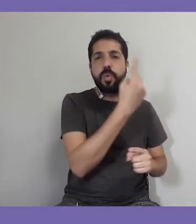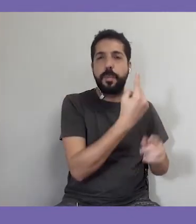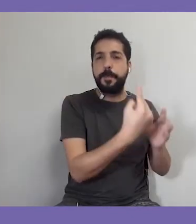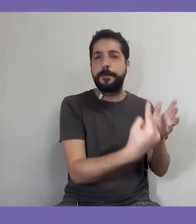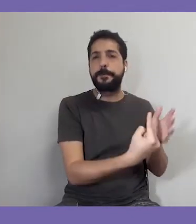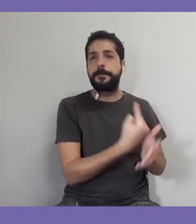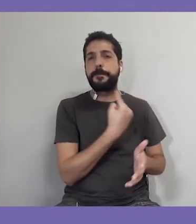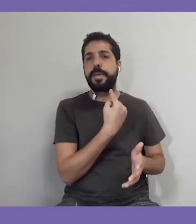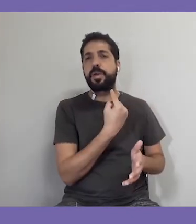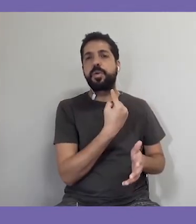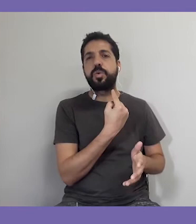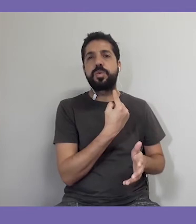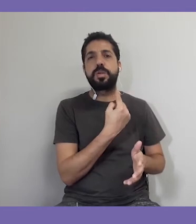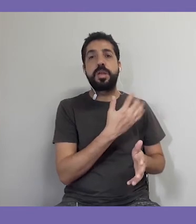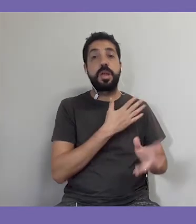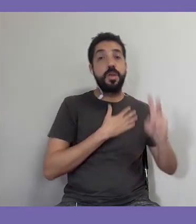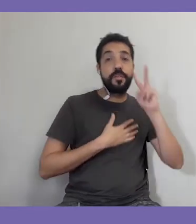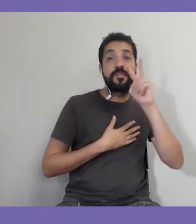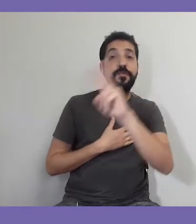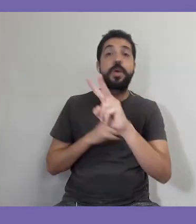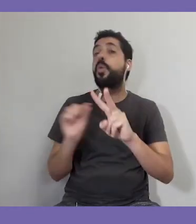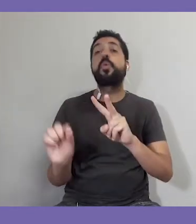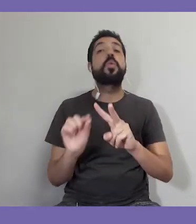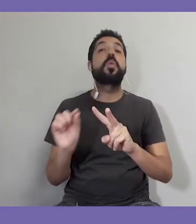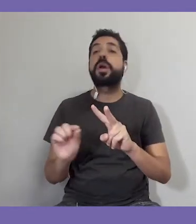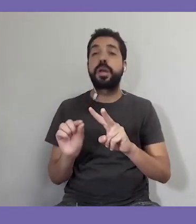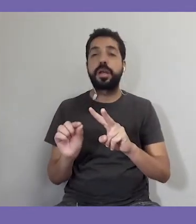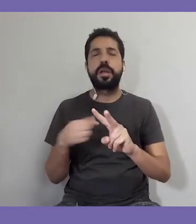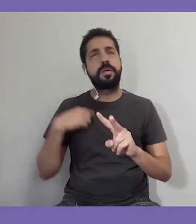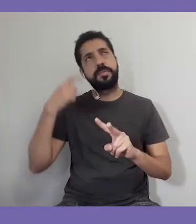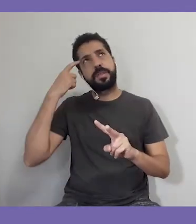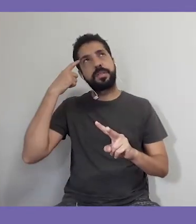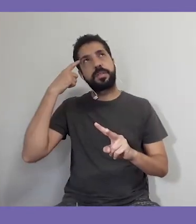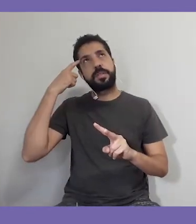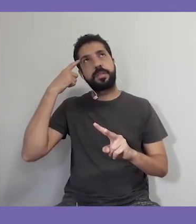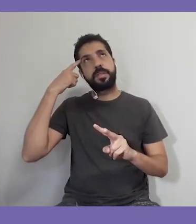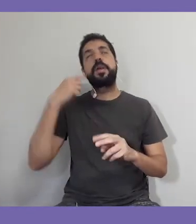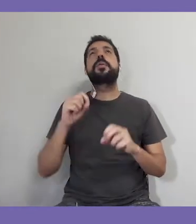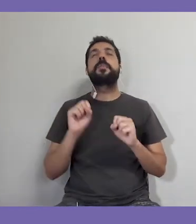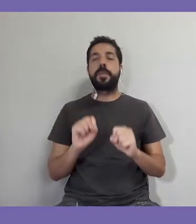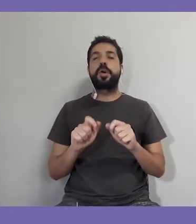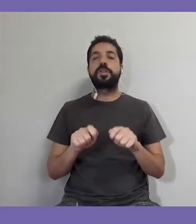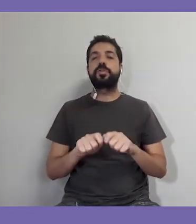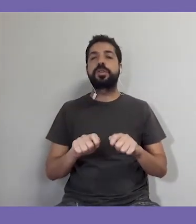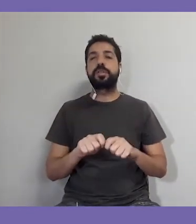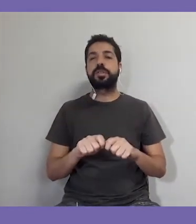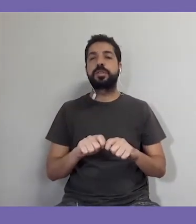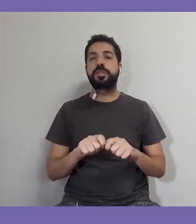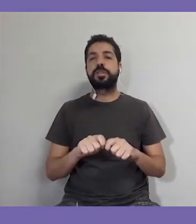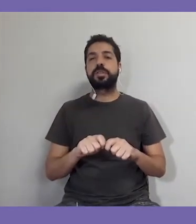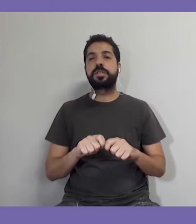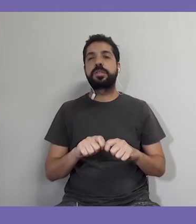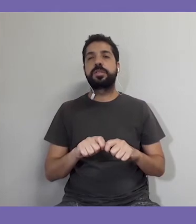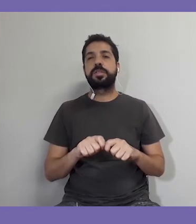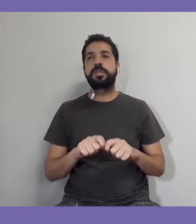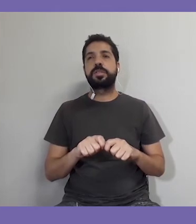alguém me pergunta o que é que eu vejo, né? E aí eu pensei, não, a gente pode fazer